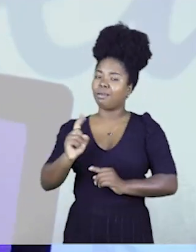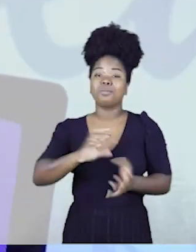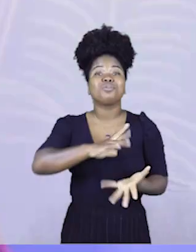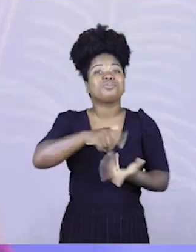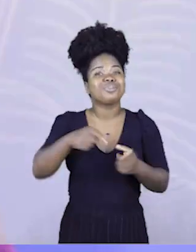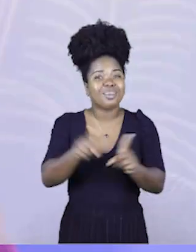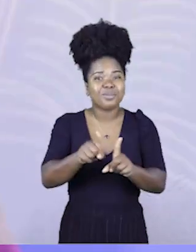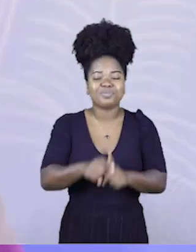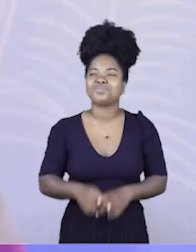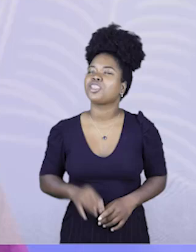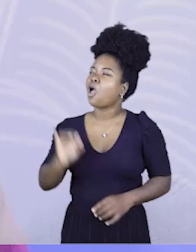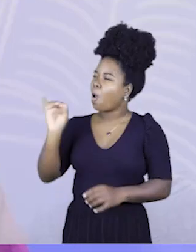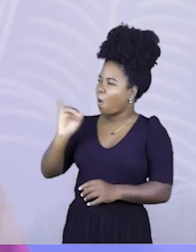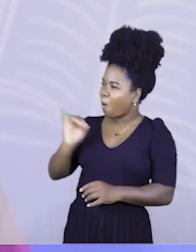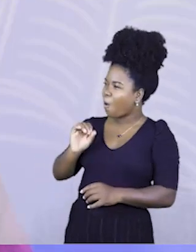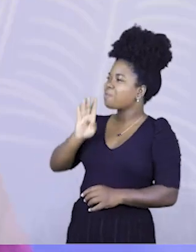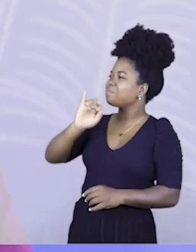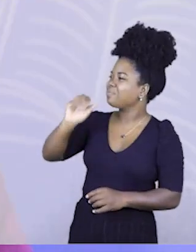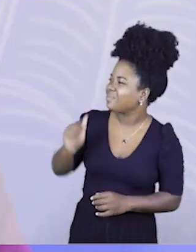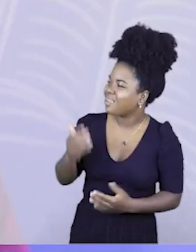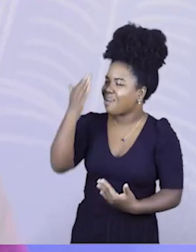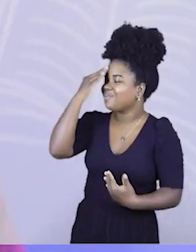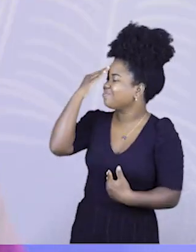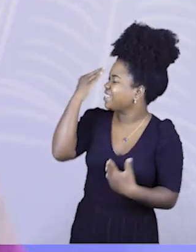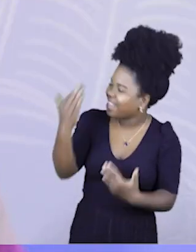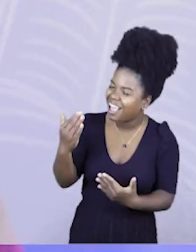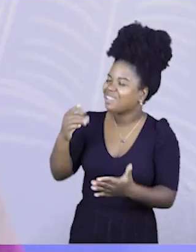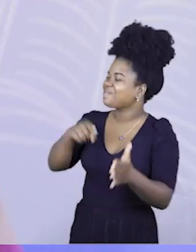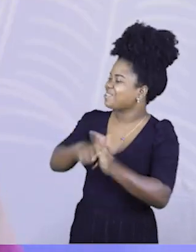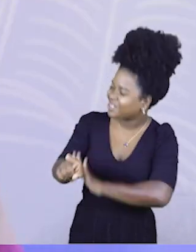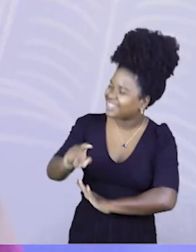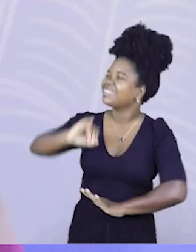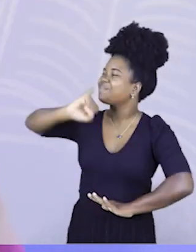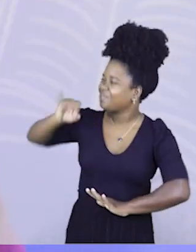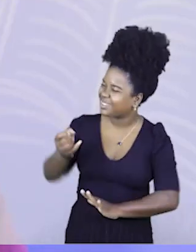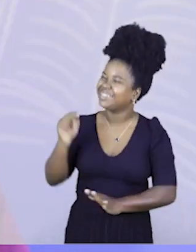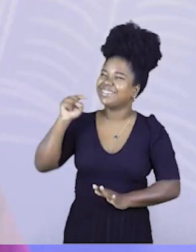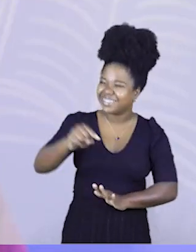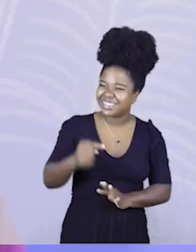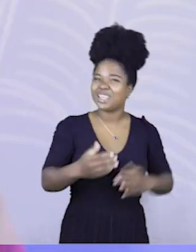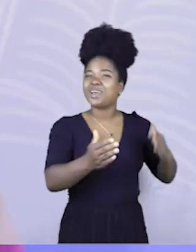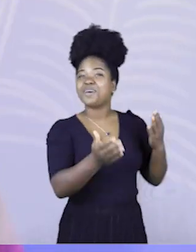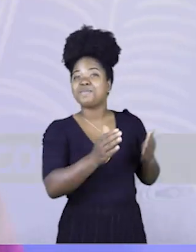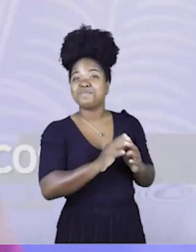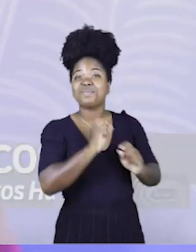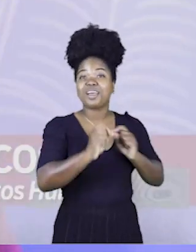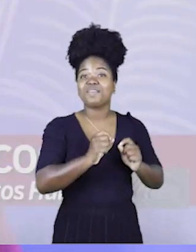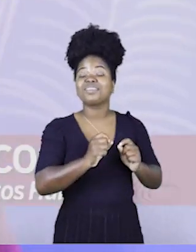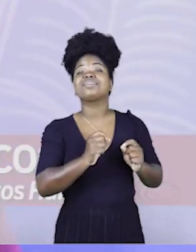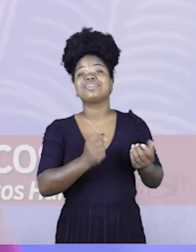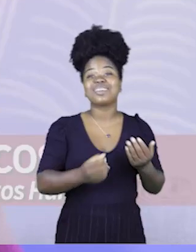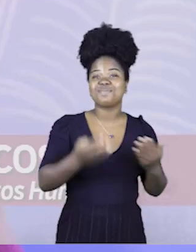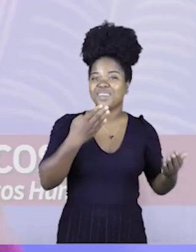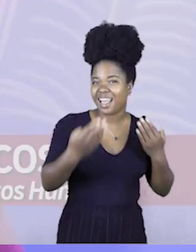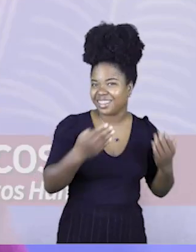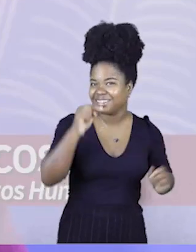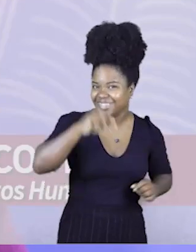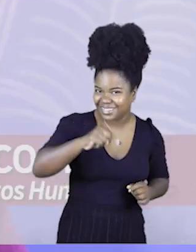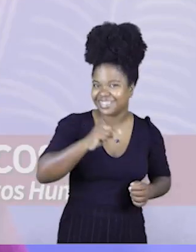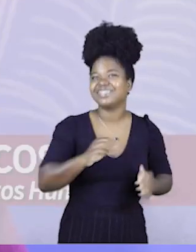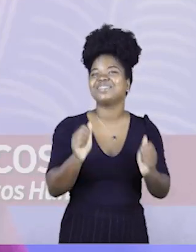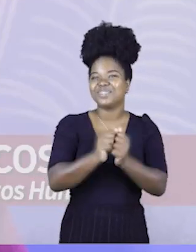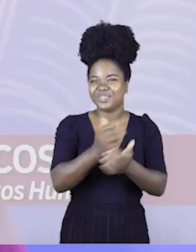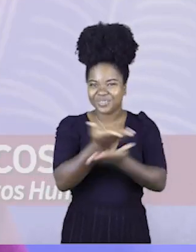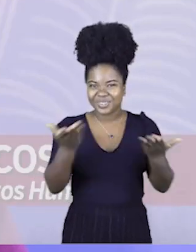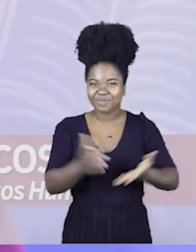também. Olá, Bia, muito obrigada pela pergunta e pela oportunidade de estar aqui debatendo esse tema que é tão importante para a gente, né? Como